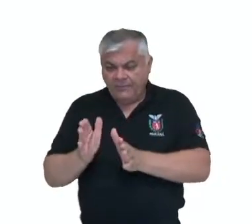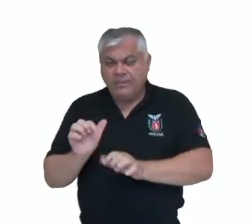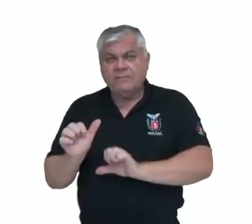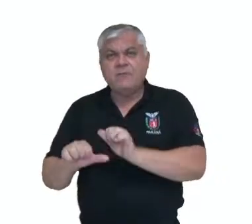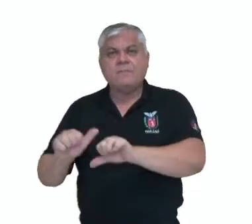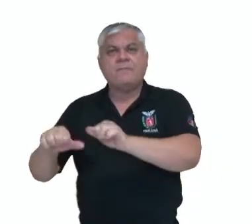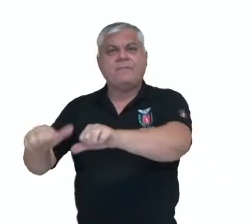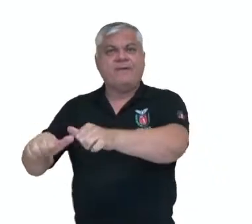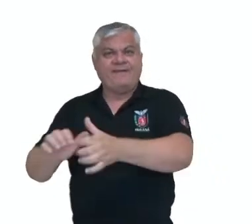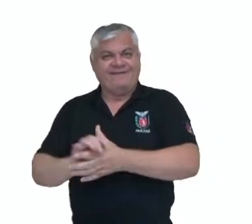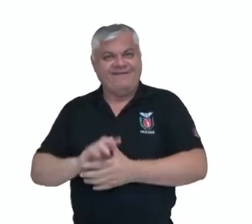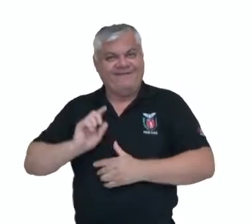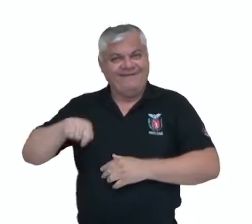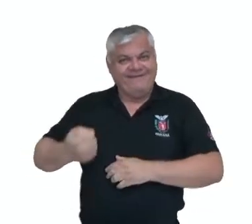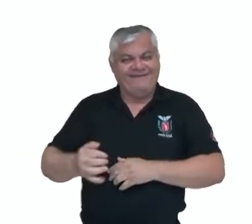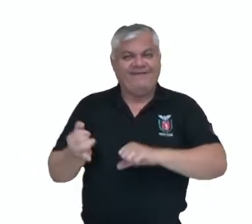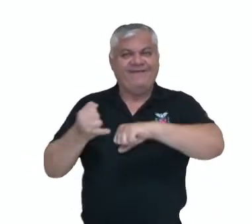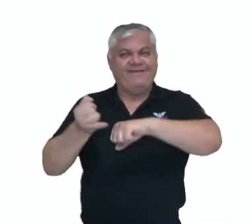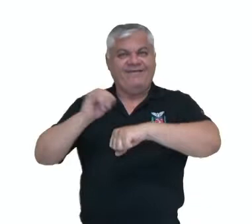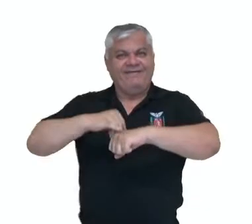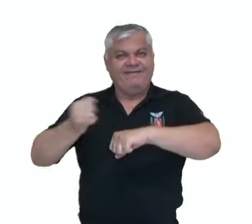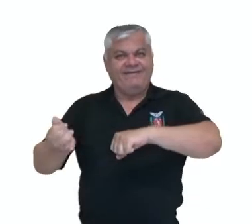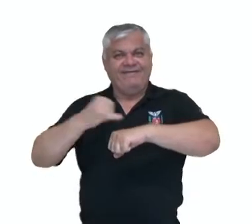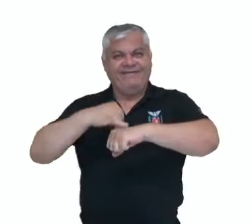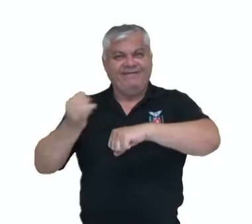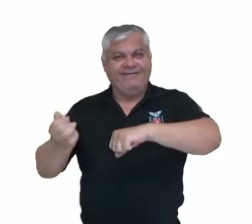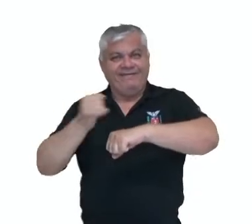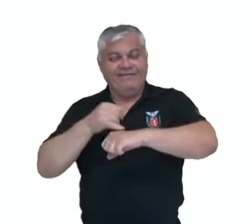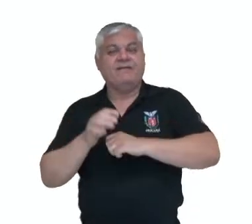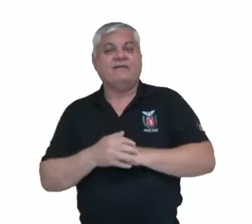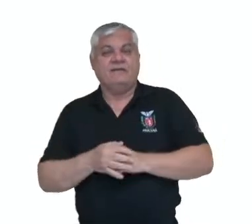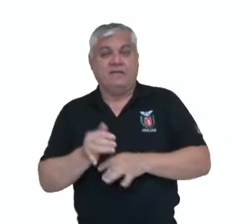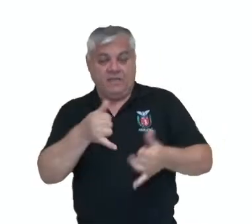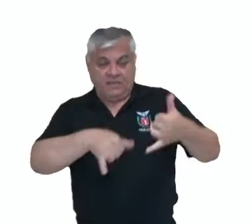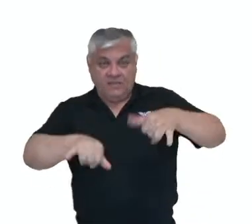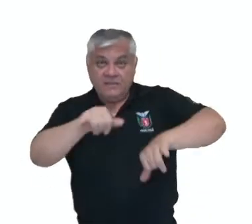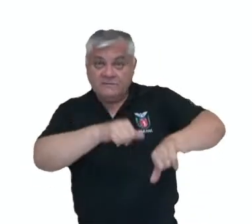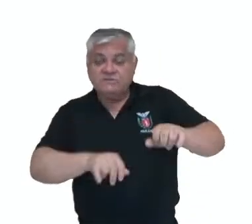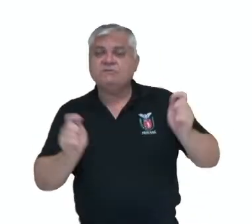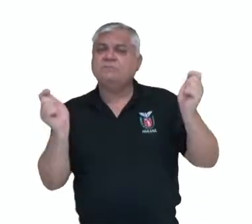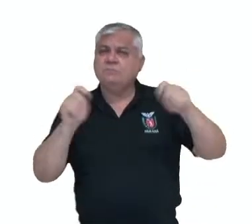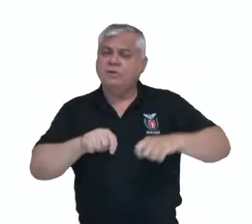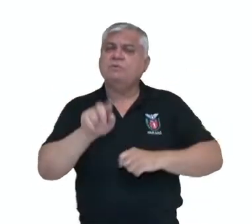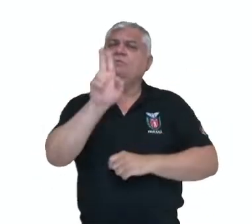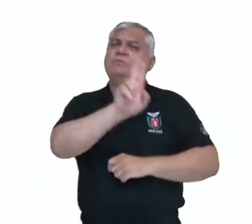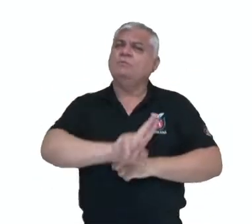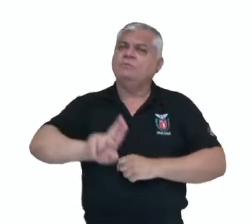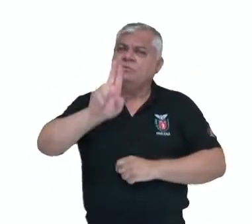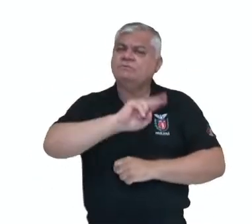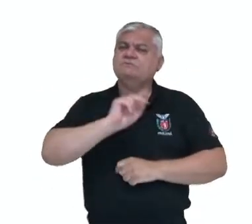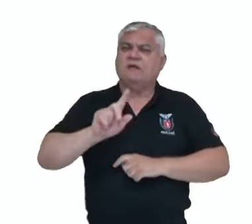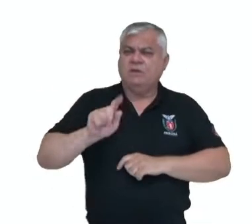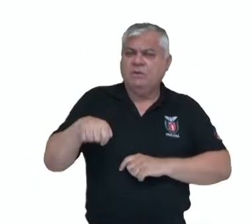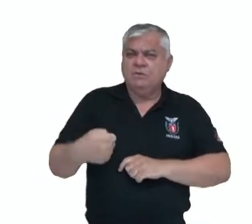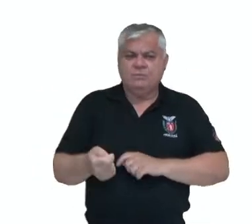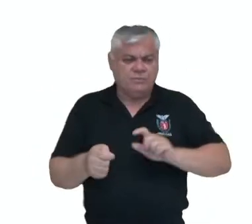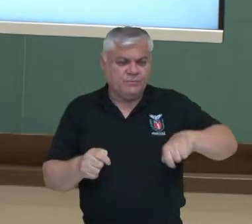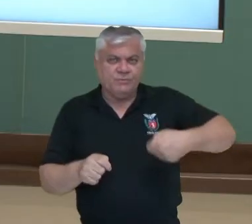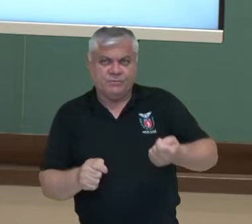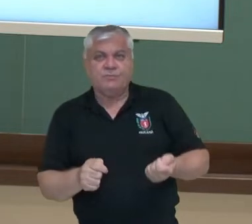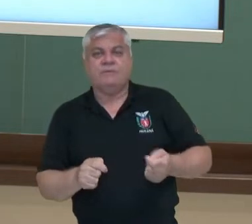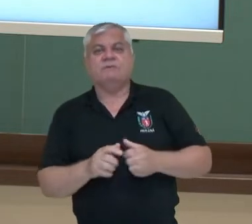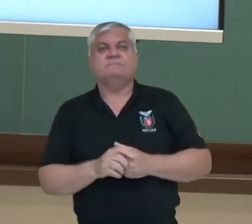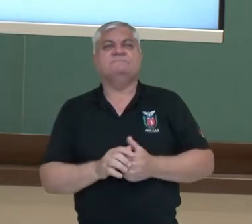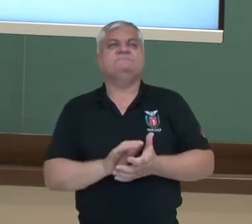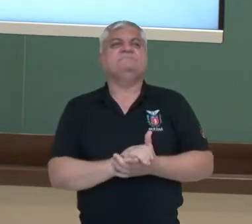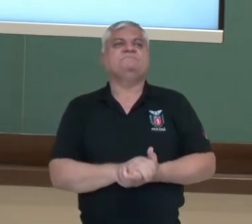na reação e o comportamento químico dos reagentes. Ela é utilizada, como eu disse, para classificar aí as